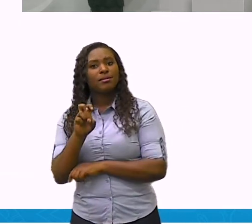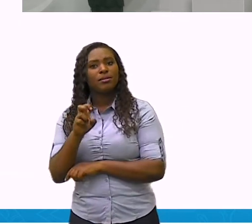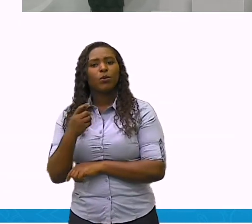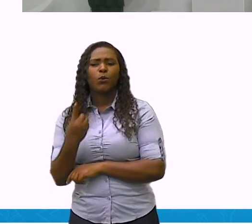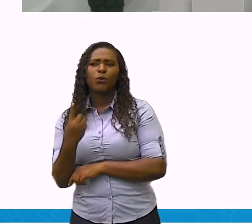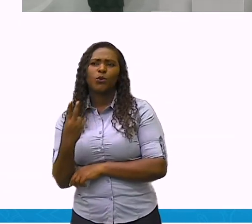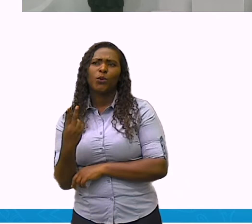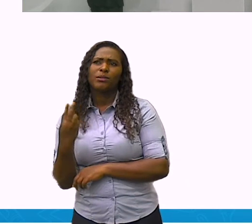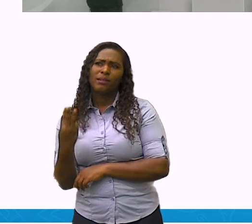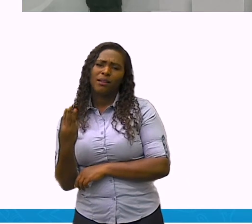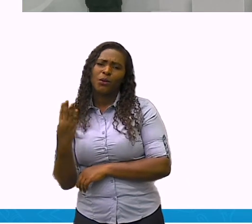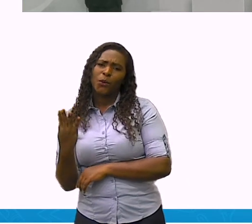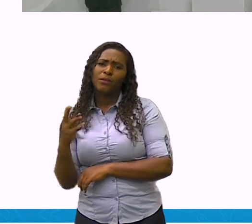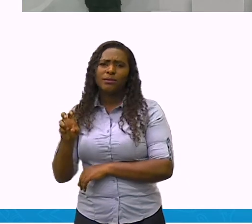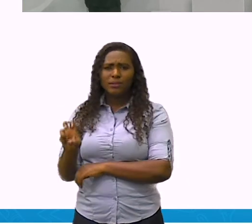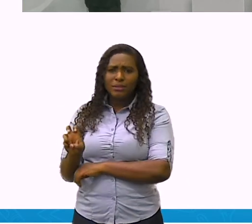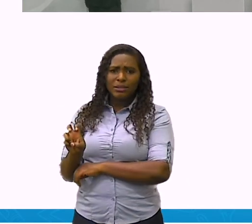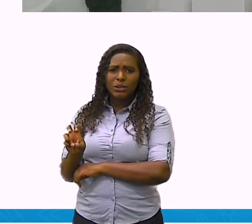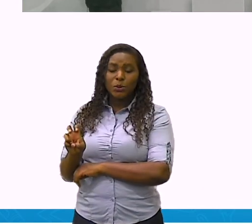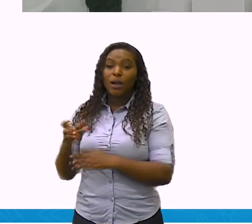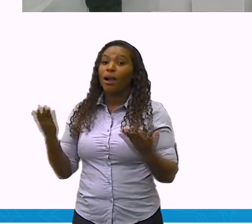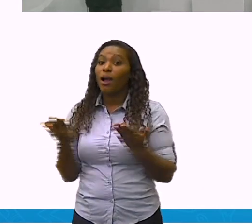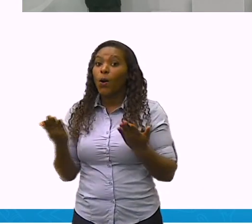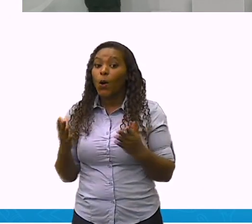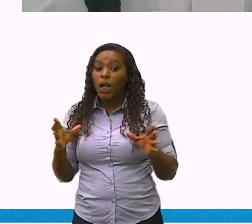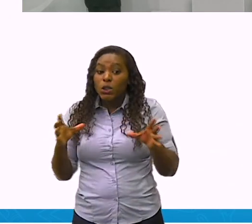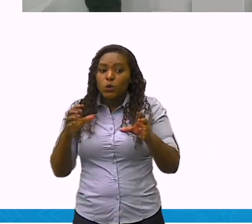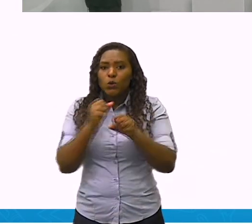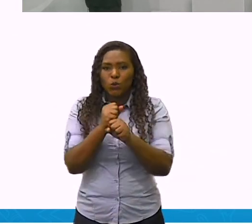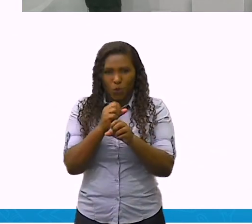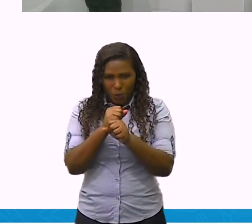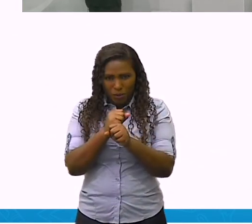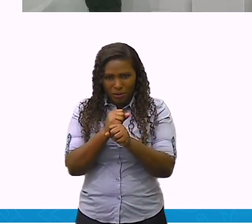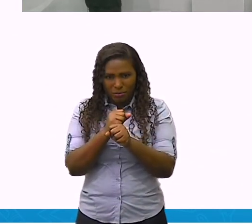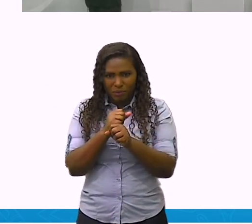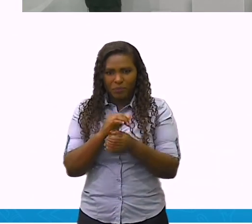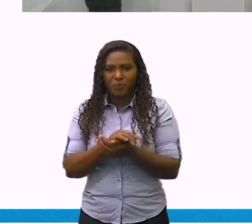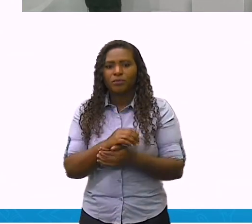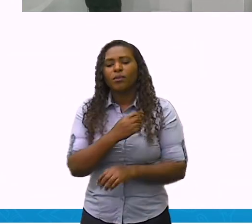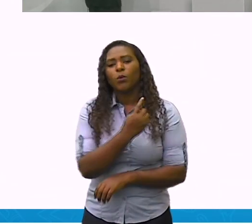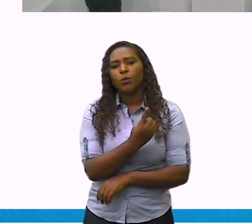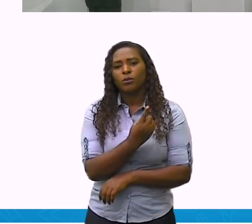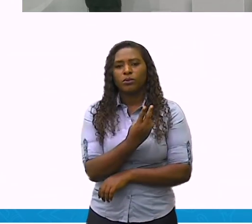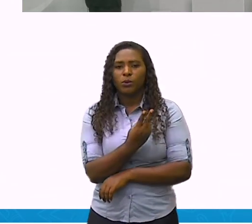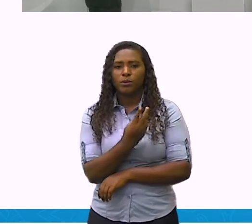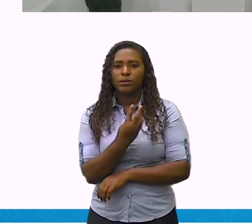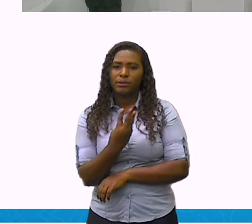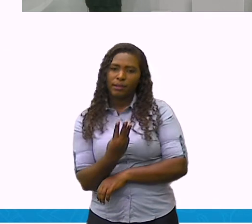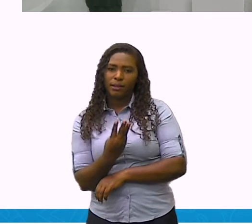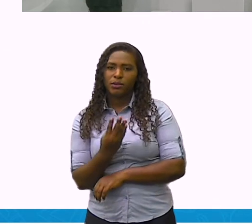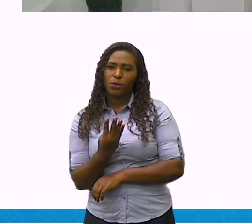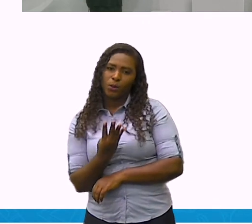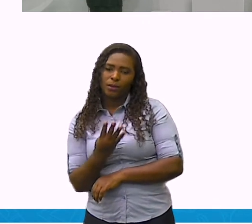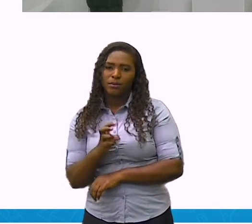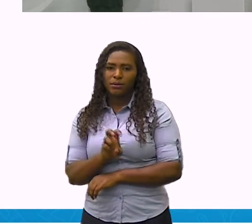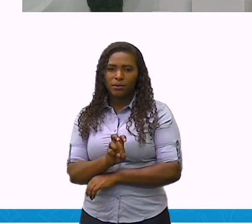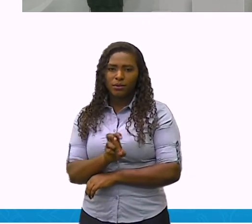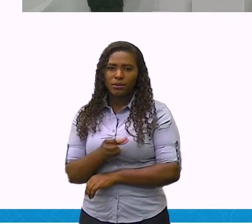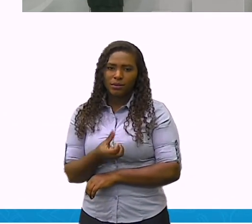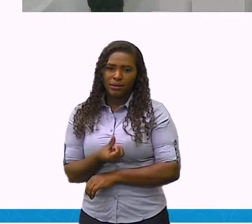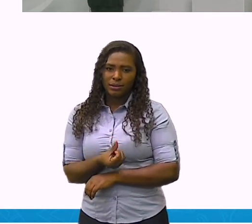3, 4, 5. Vamos somar agora. 1, 2, 3, 4,